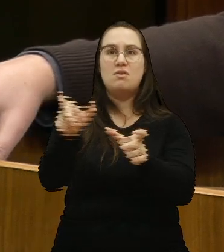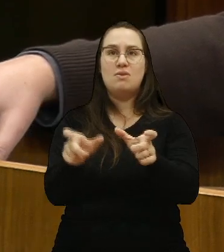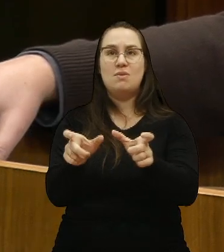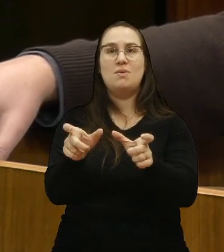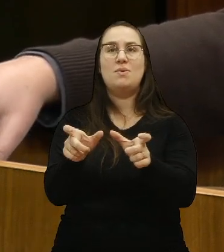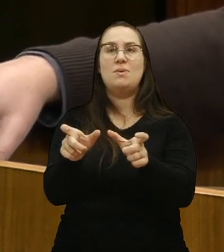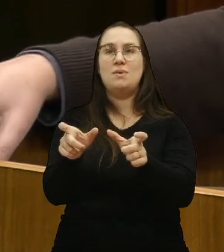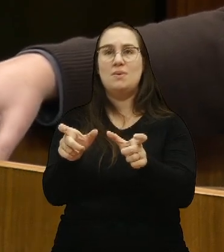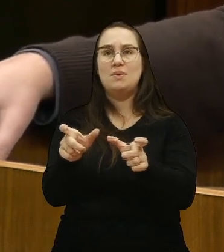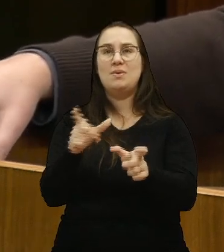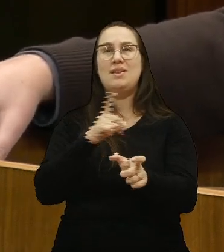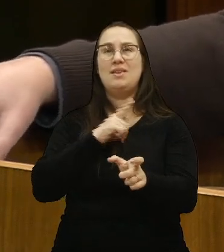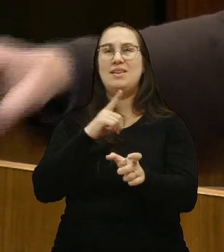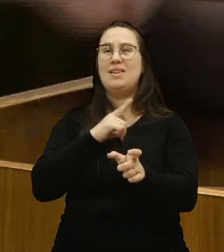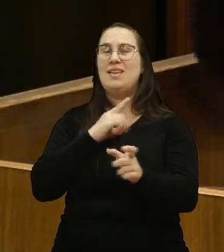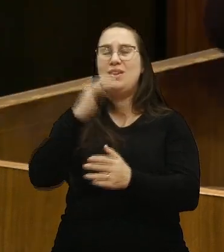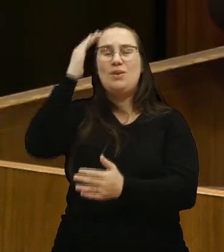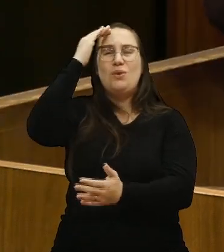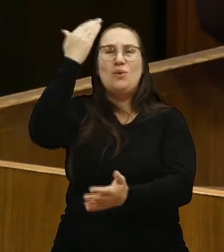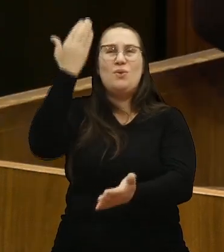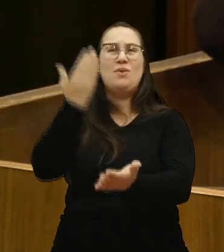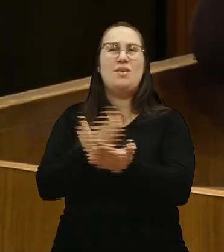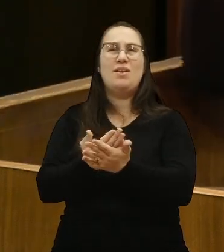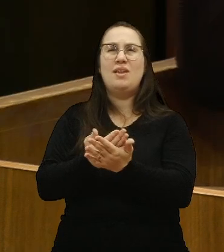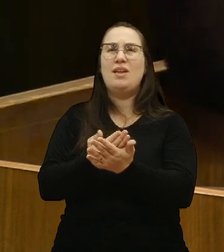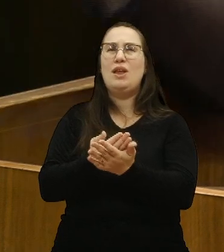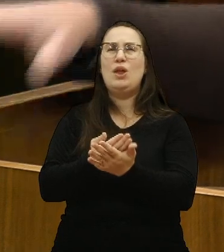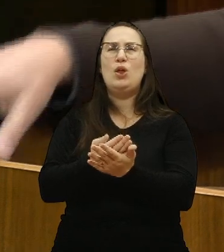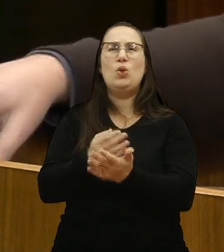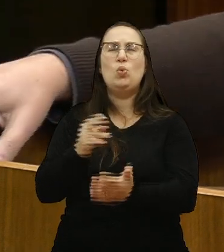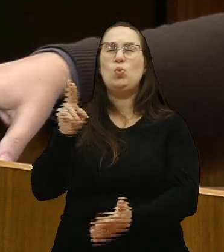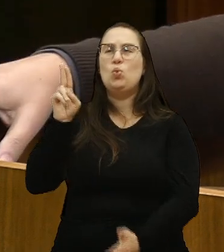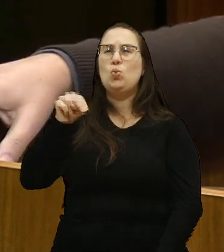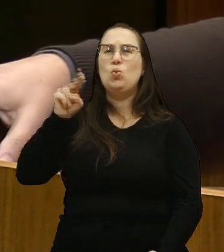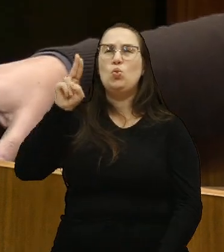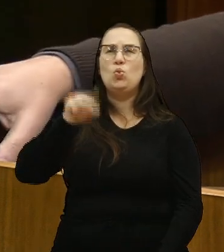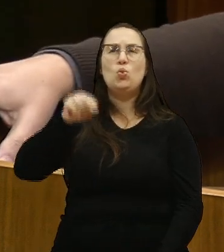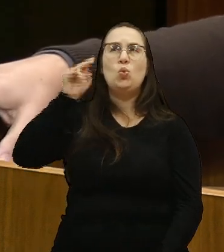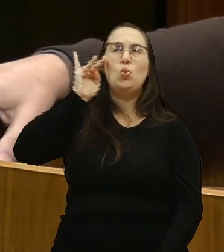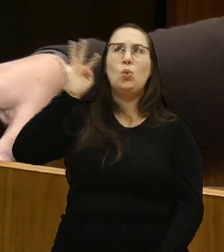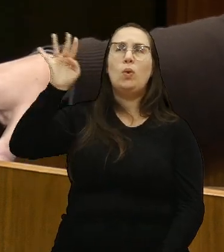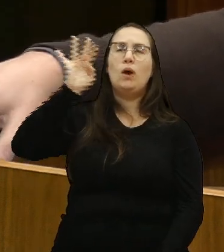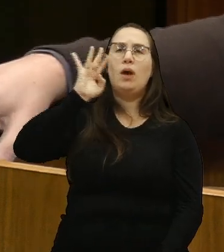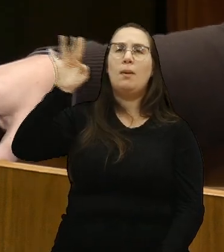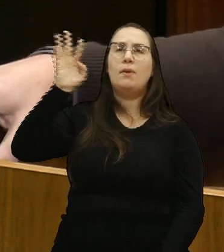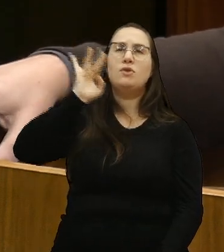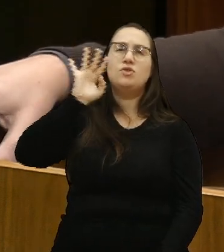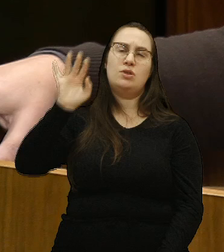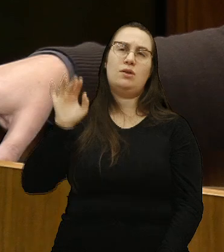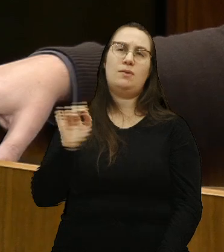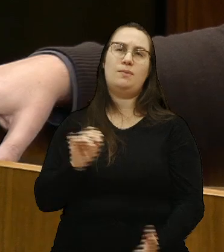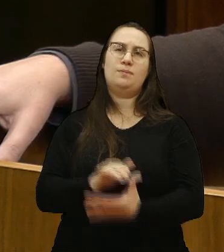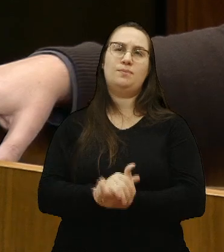a gente tem toda a confiança e jamais na nossa cabeça